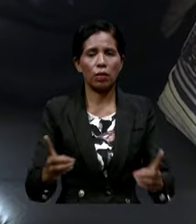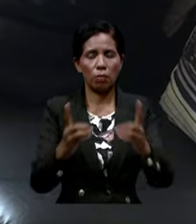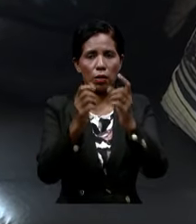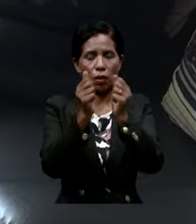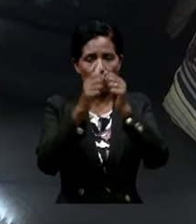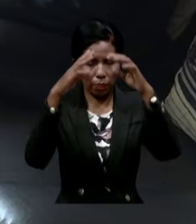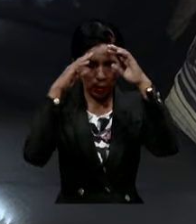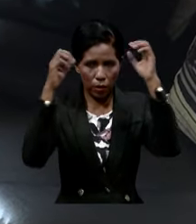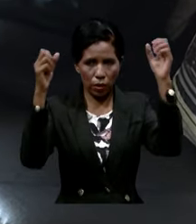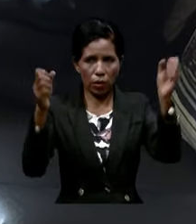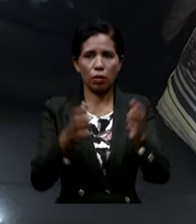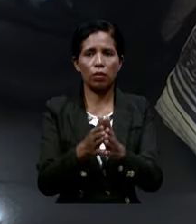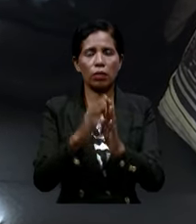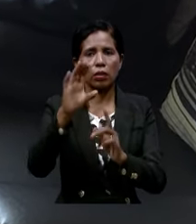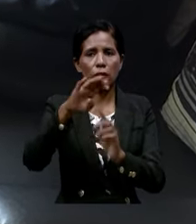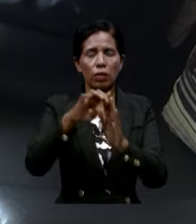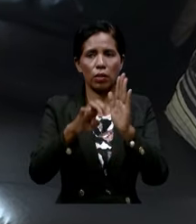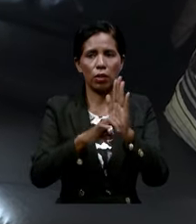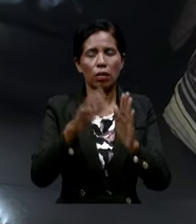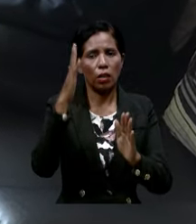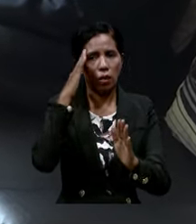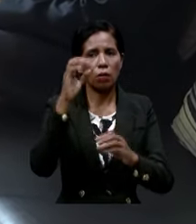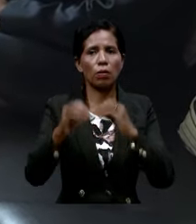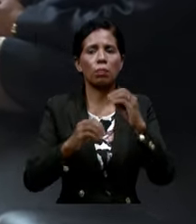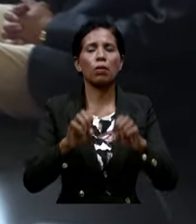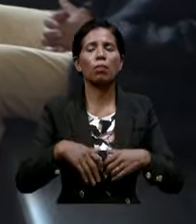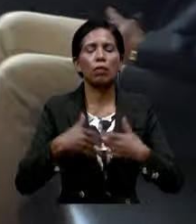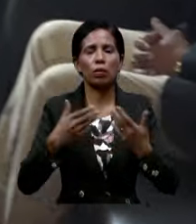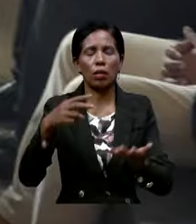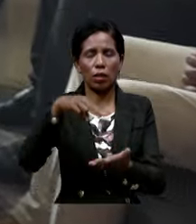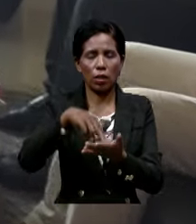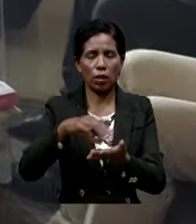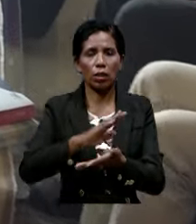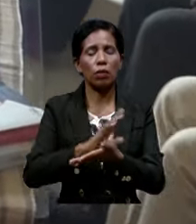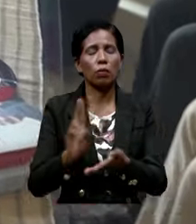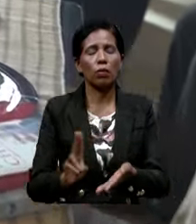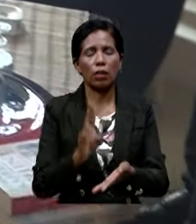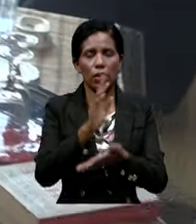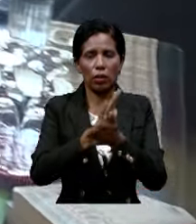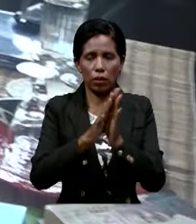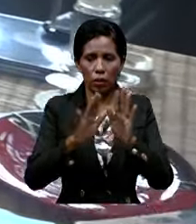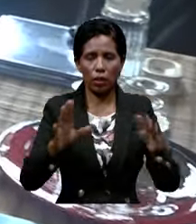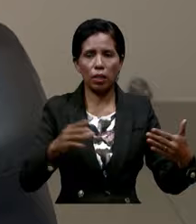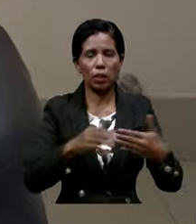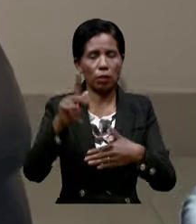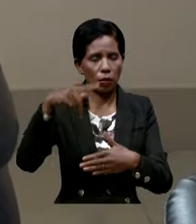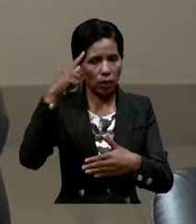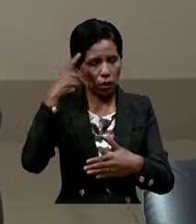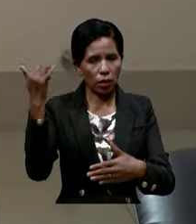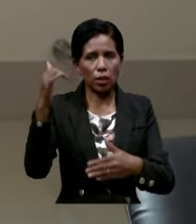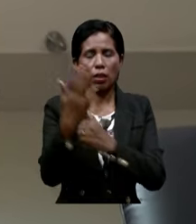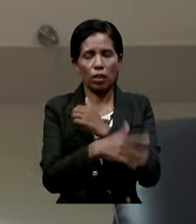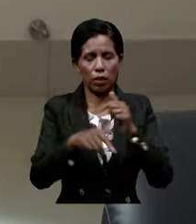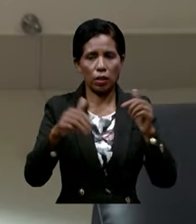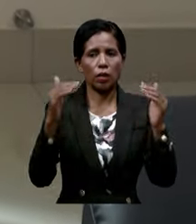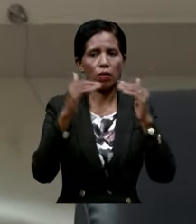da República, onde russo se festar unha noin, conaba oensá a Tuhari Unidade Nacional entre líder político Sira e a nação né. A foi no